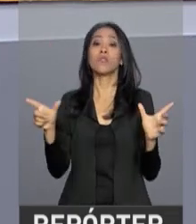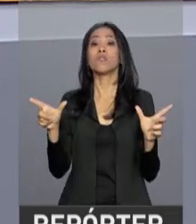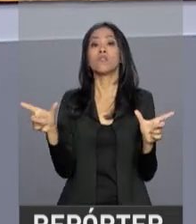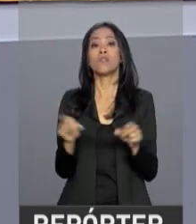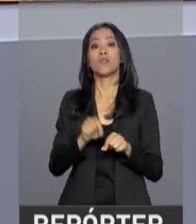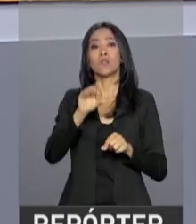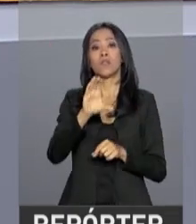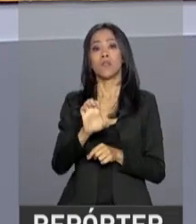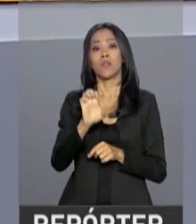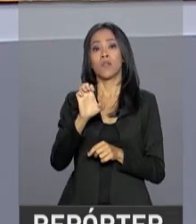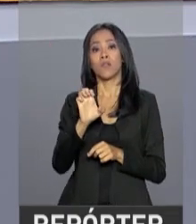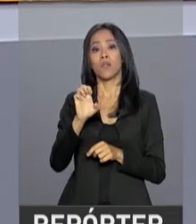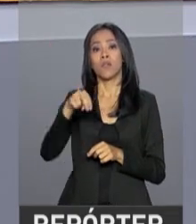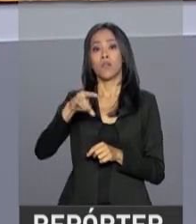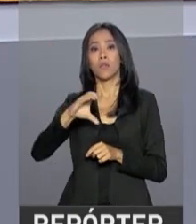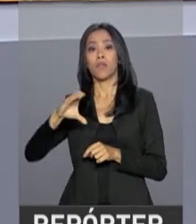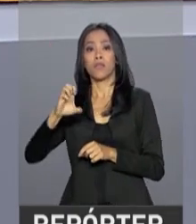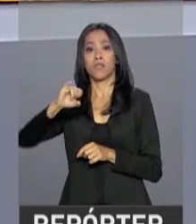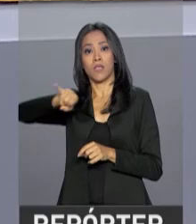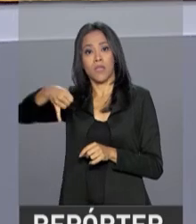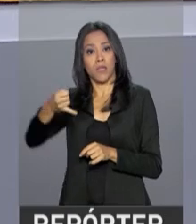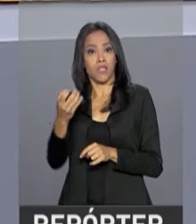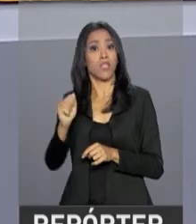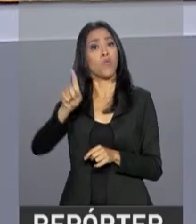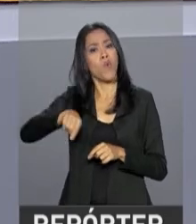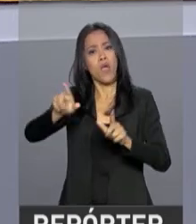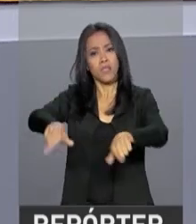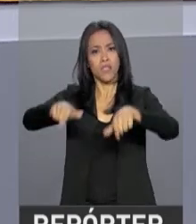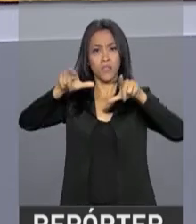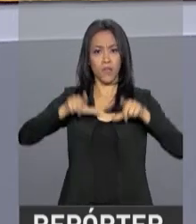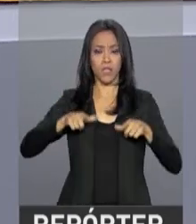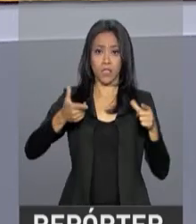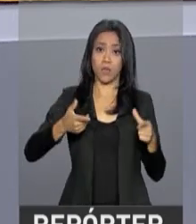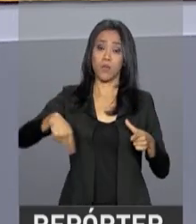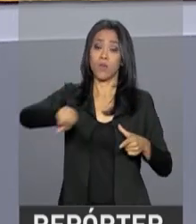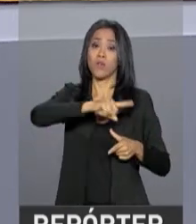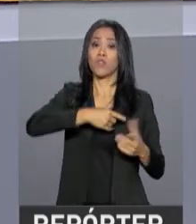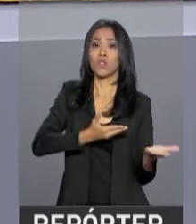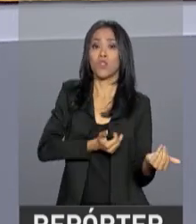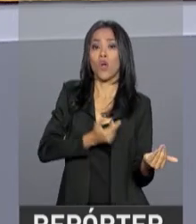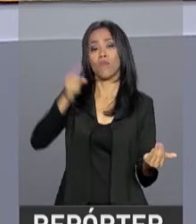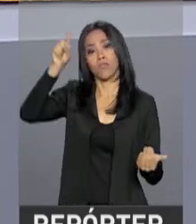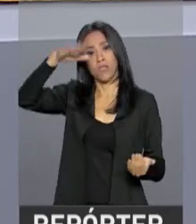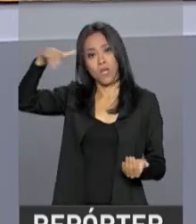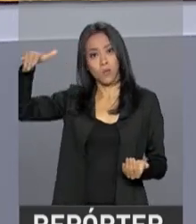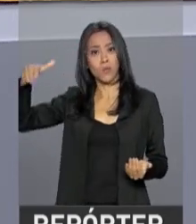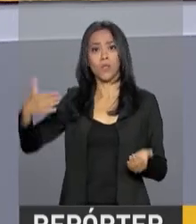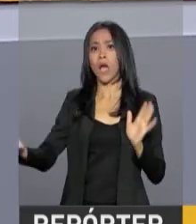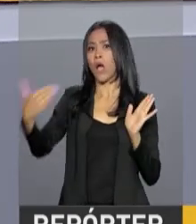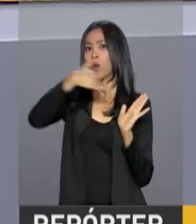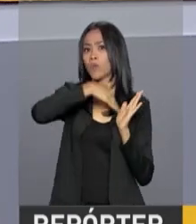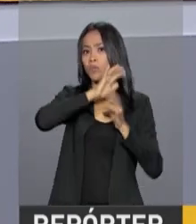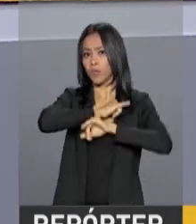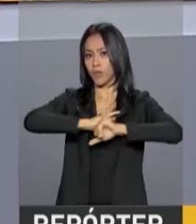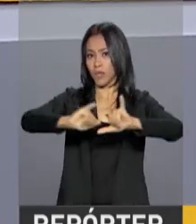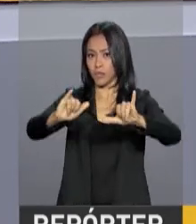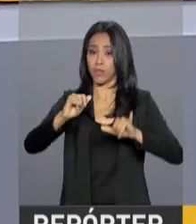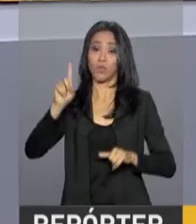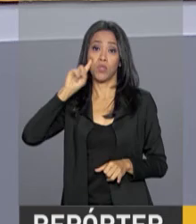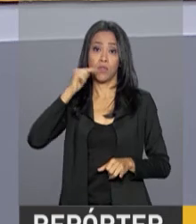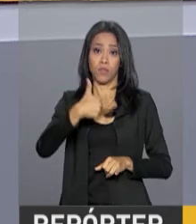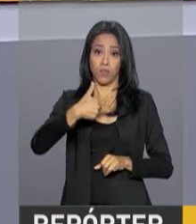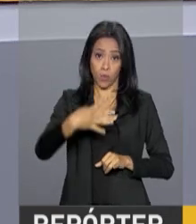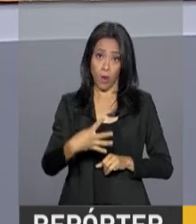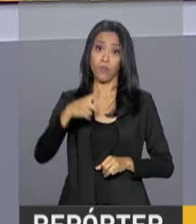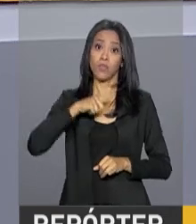nacional para certificação de competências de jovens e adultos até o último levantamento divulgado no dia 24 haviam sido